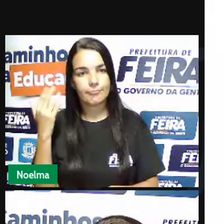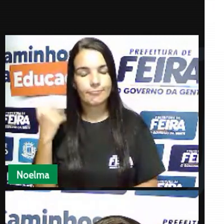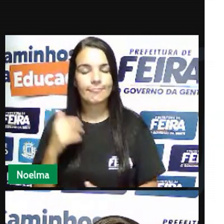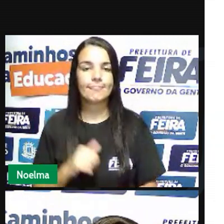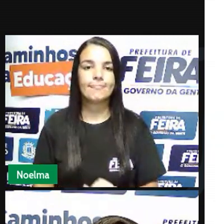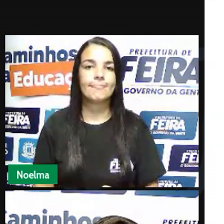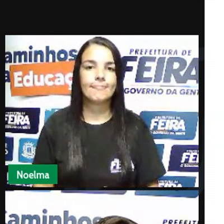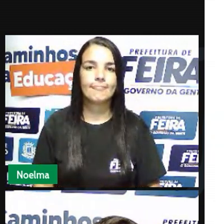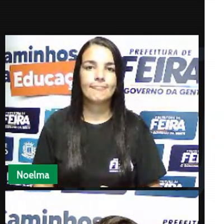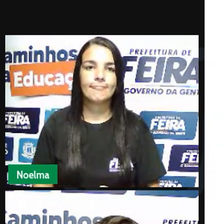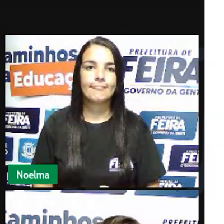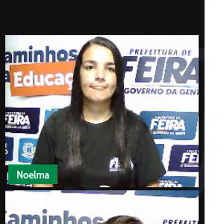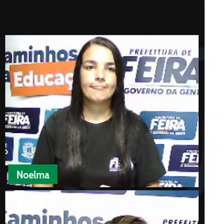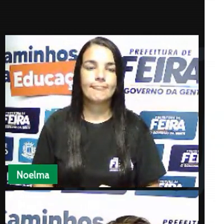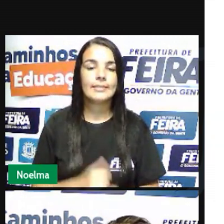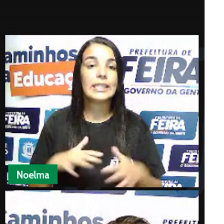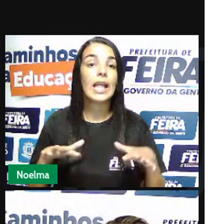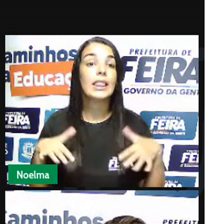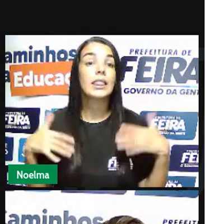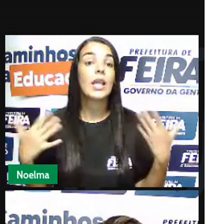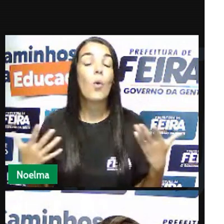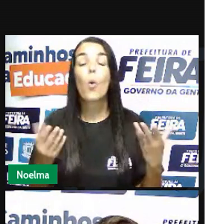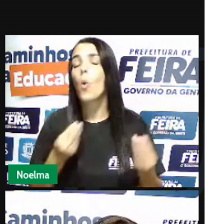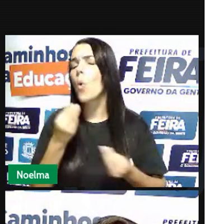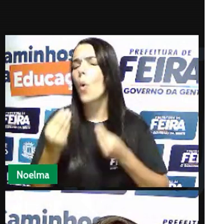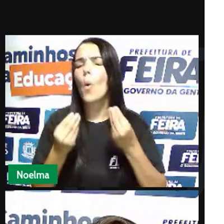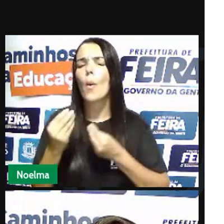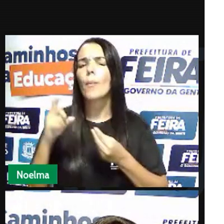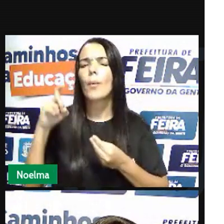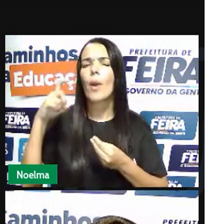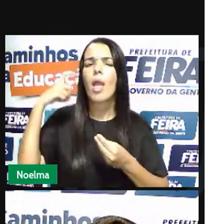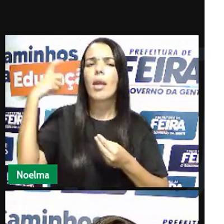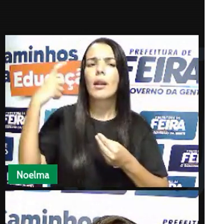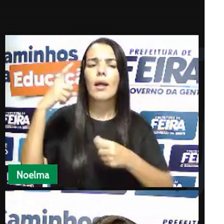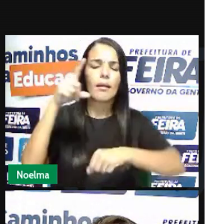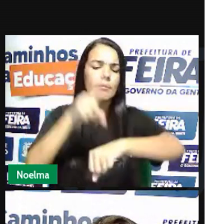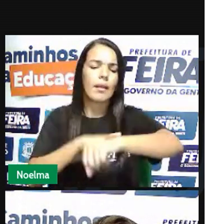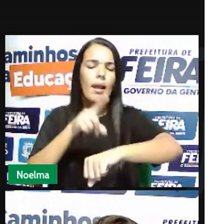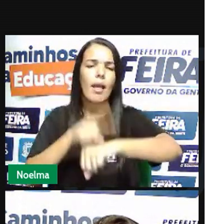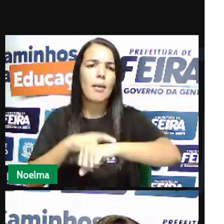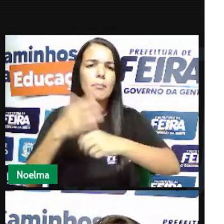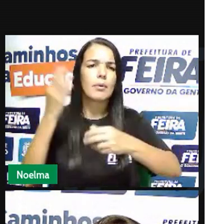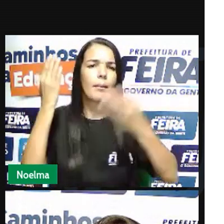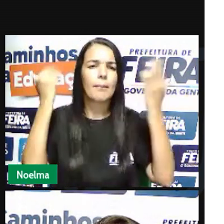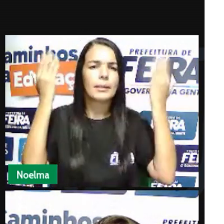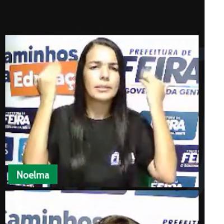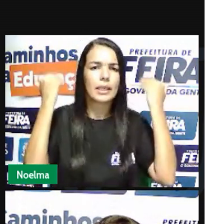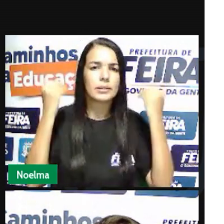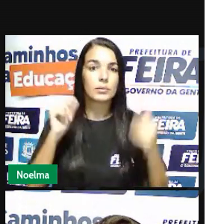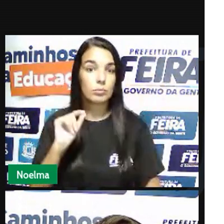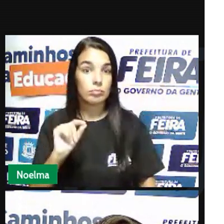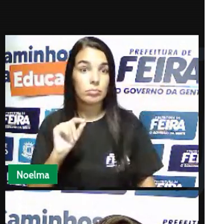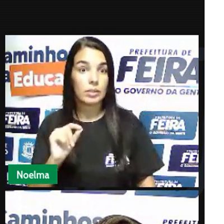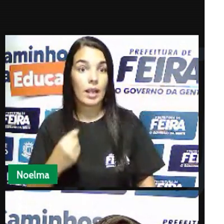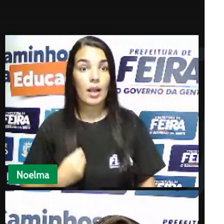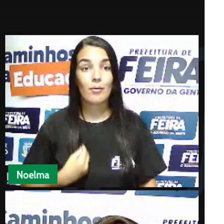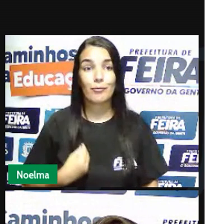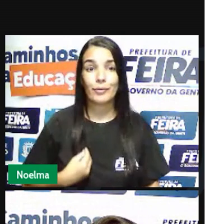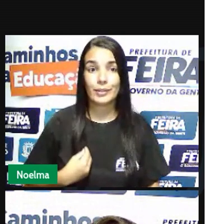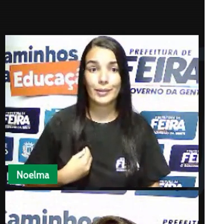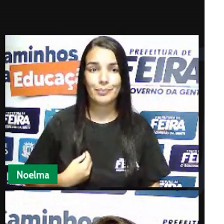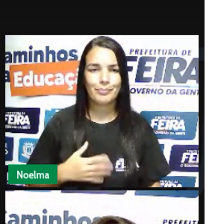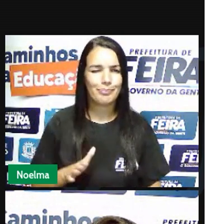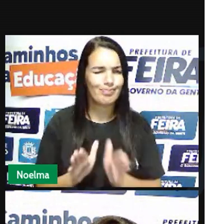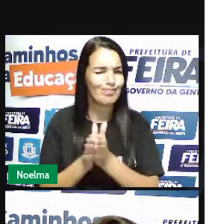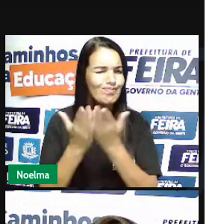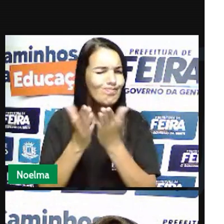indústrias. Qual o cenário dessa revolta aí? Condição de vida era bastante precária, a